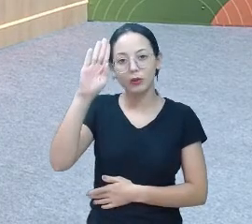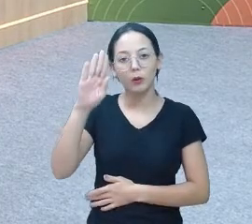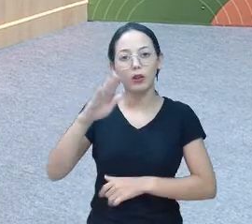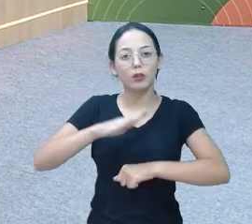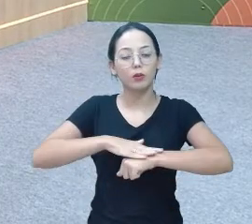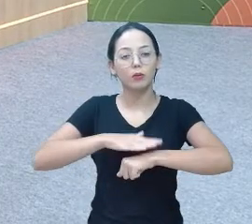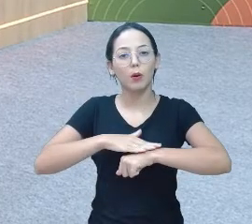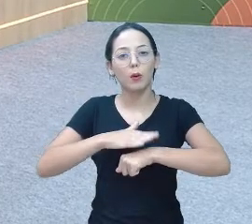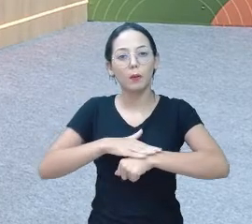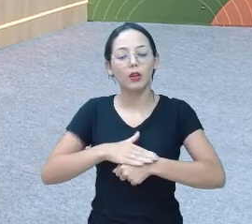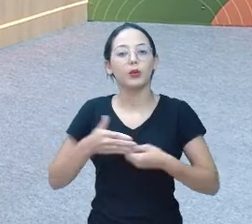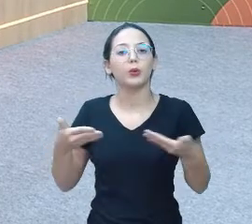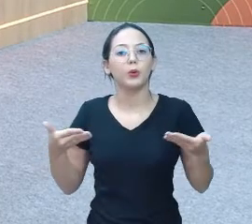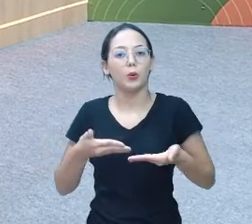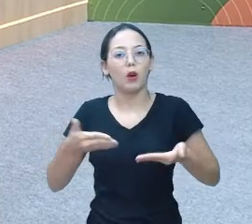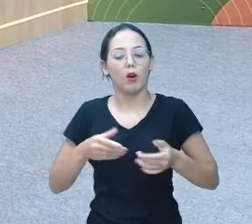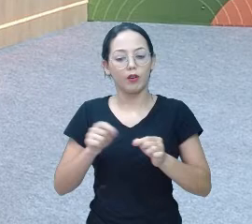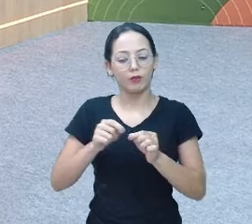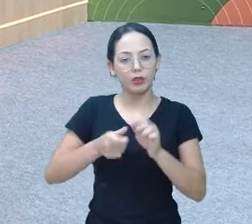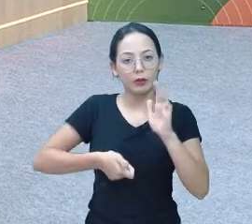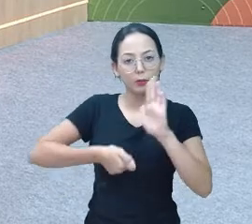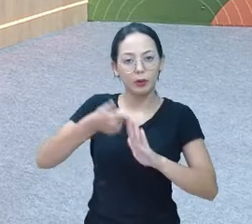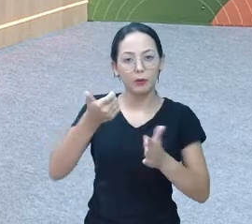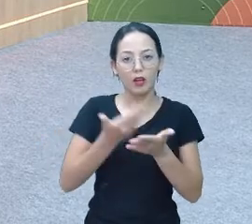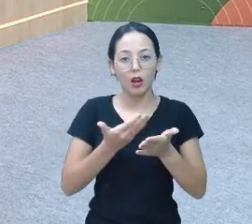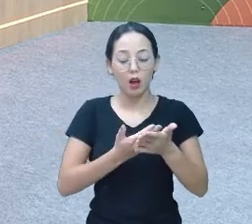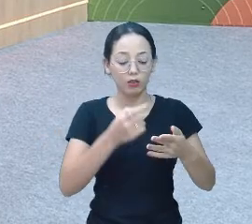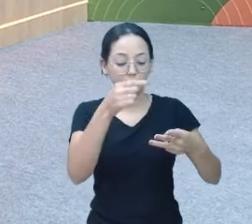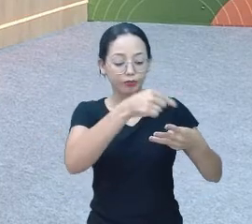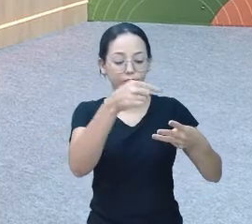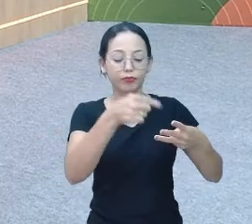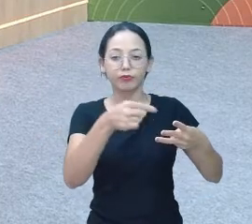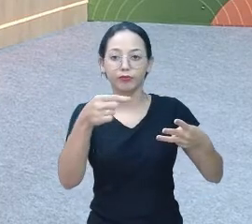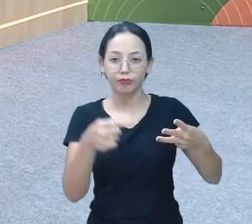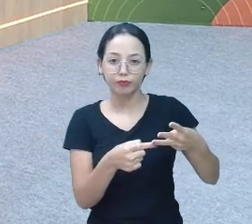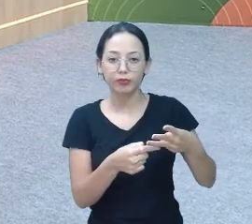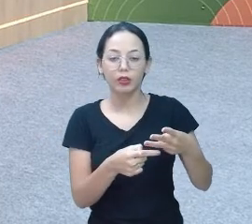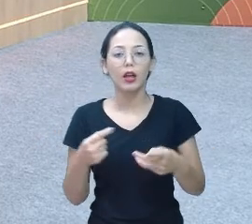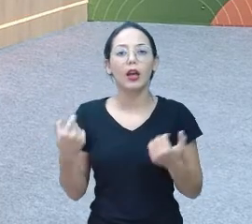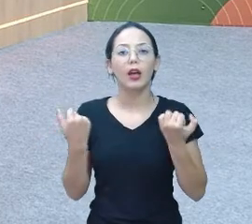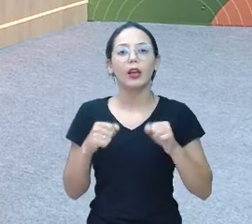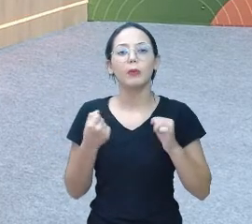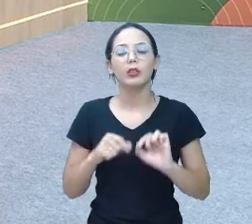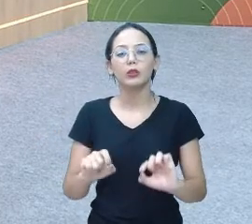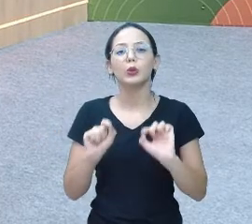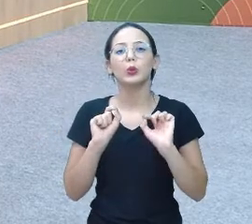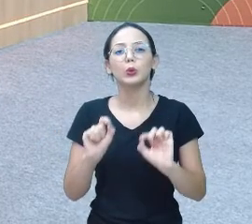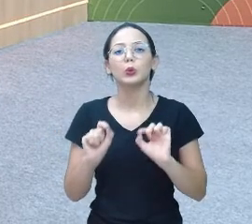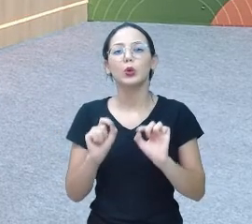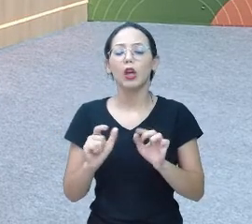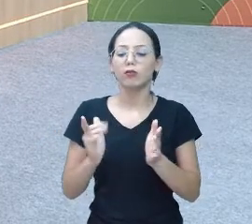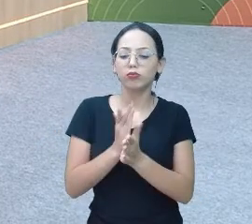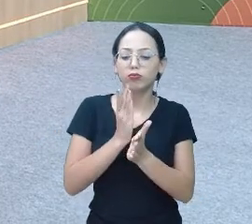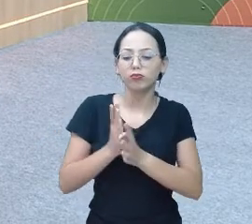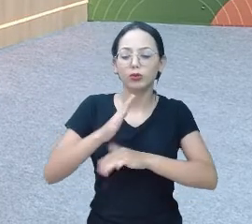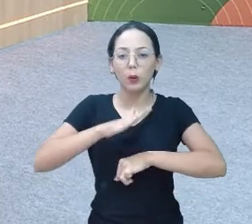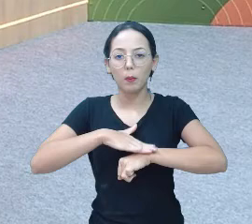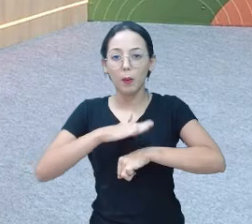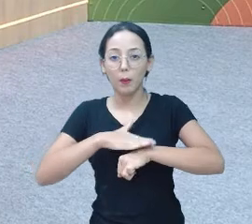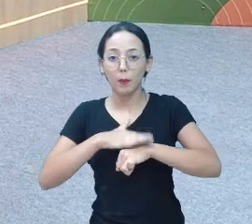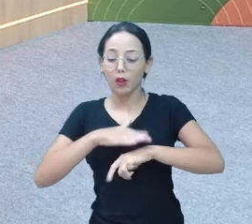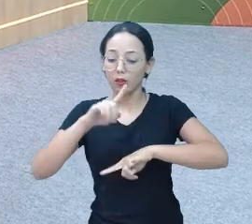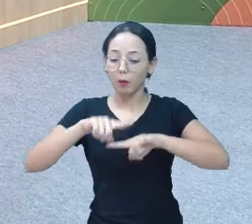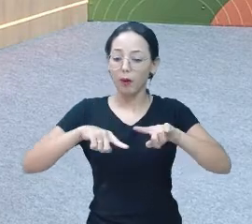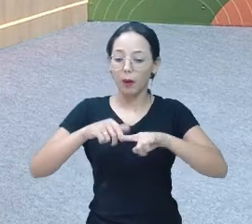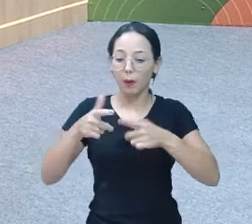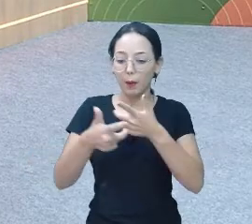momento que a gente está fazendo a primeira aula de um bloco de 3 aulas, onde a gente vai precisar que em muitos momentos os elementos